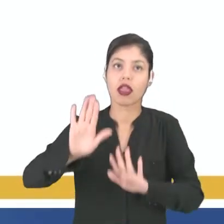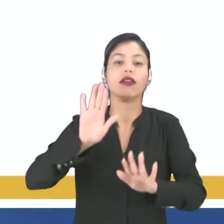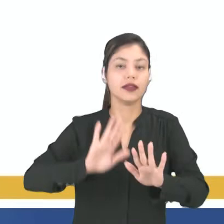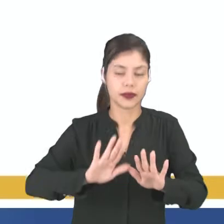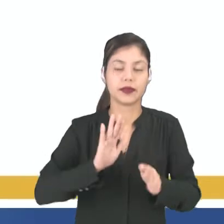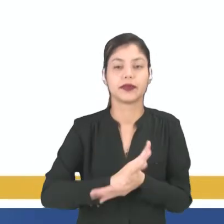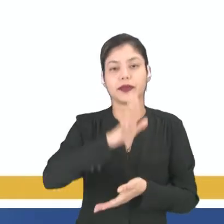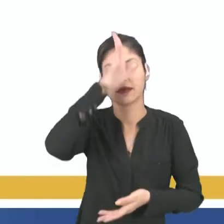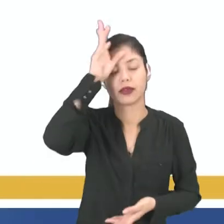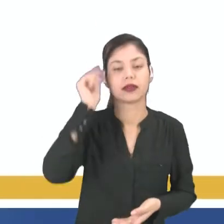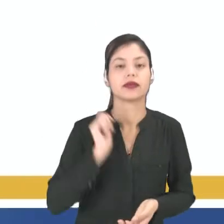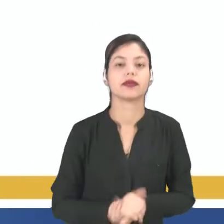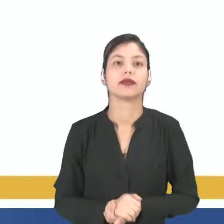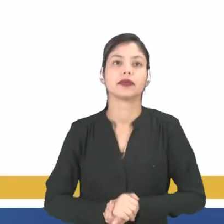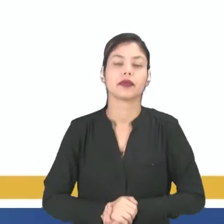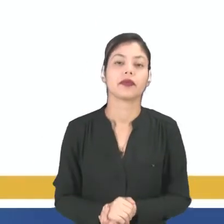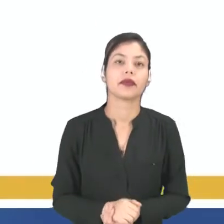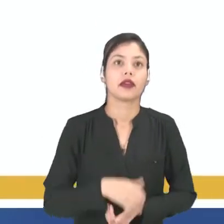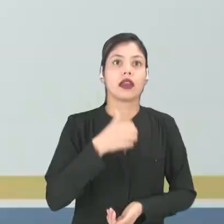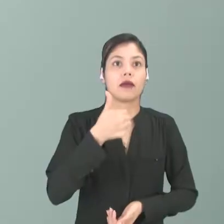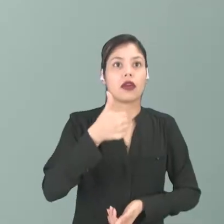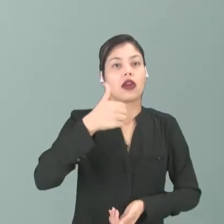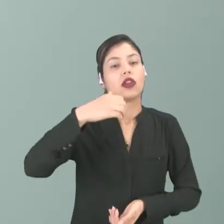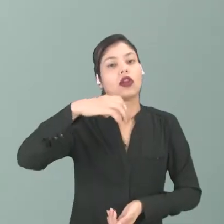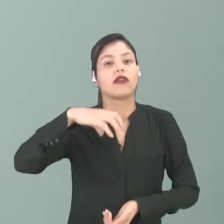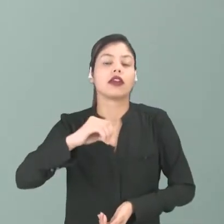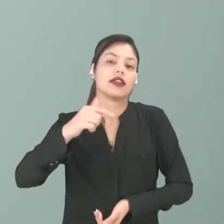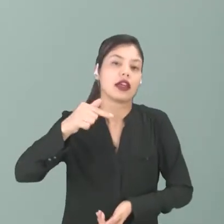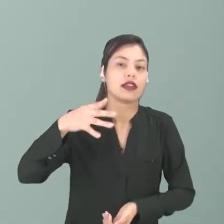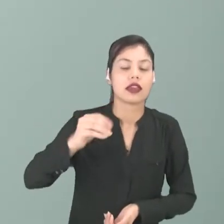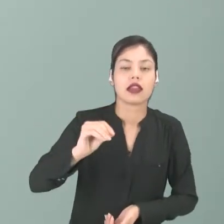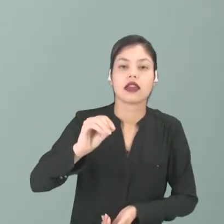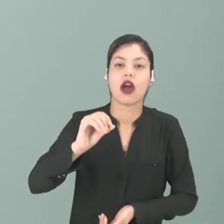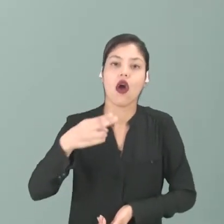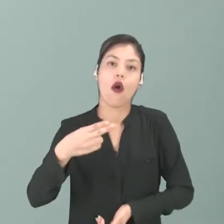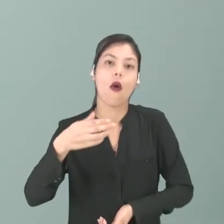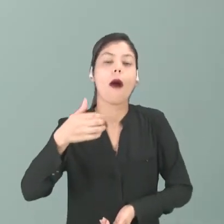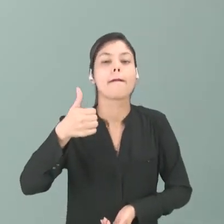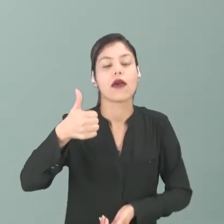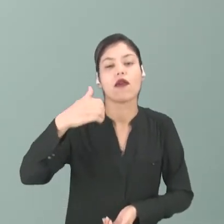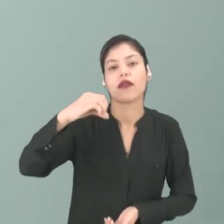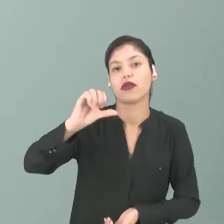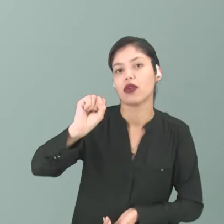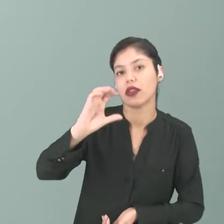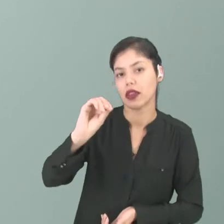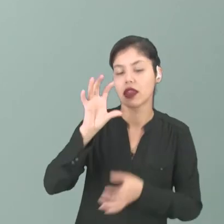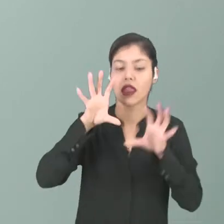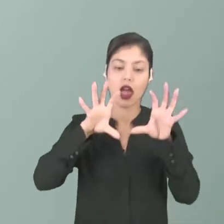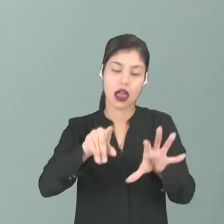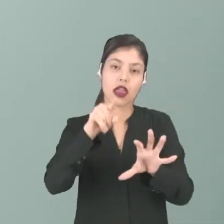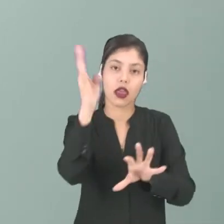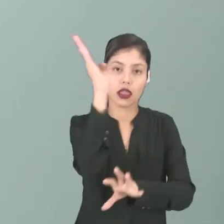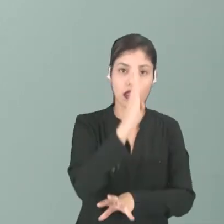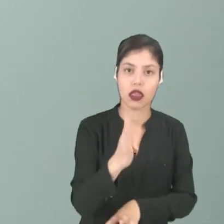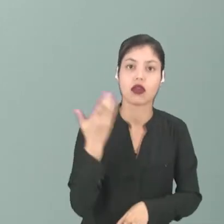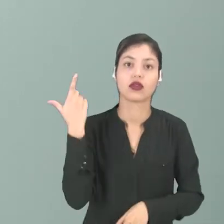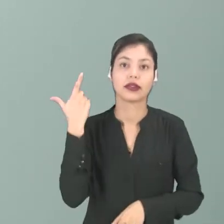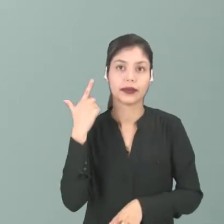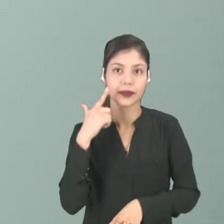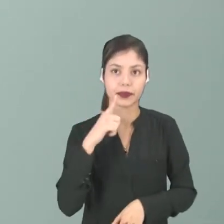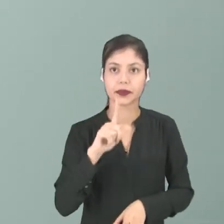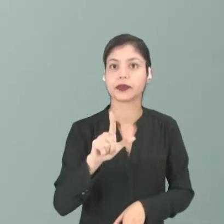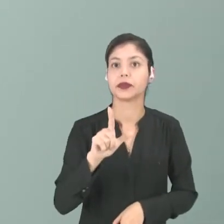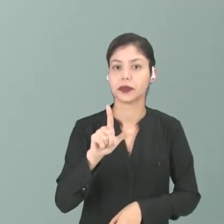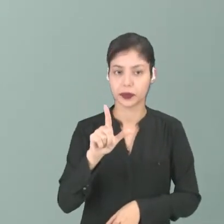Amazônia. Quando a gente fala, por exemplo, de 1970 e 1980, é nesse momento que o Brasil alcança aí o